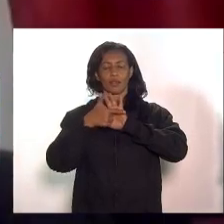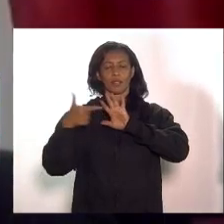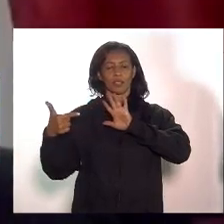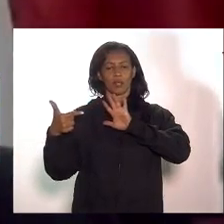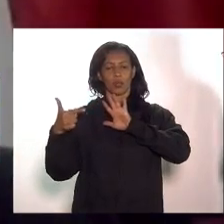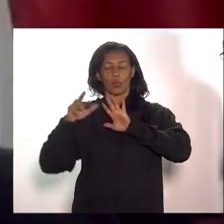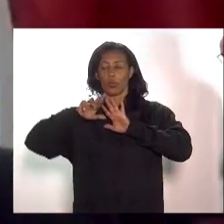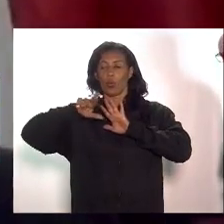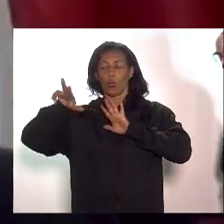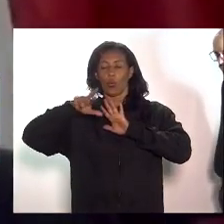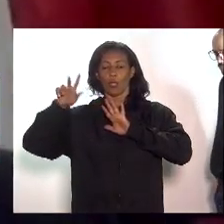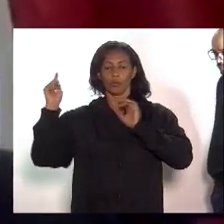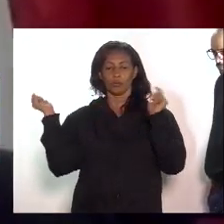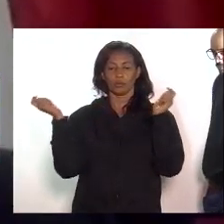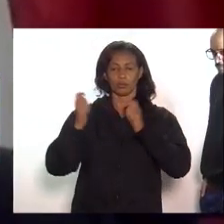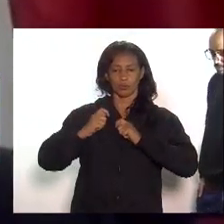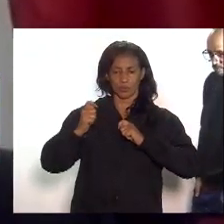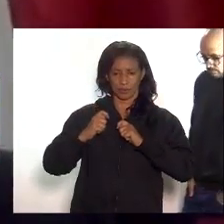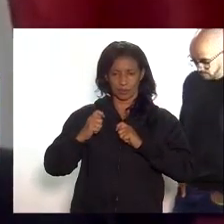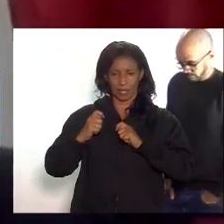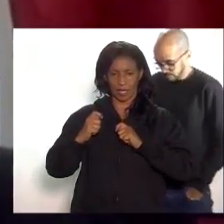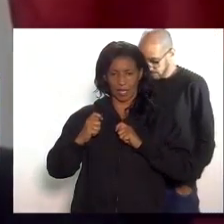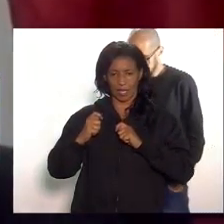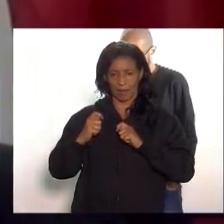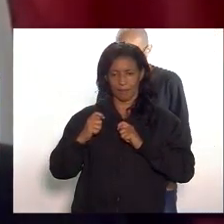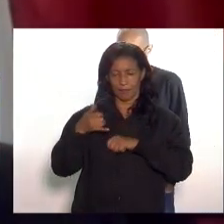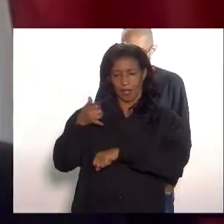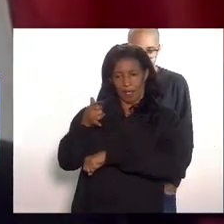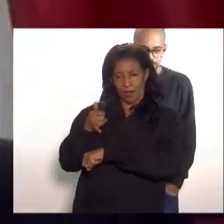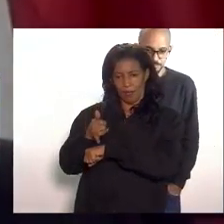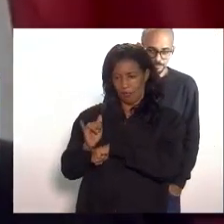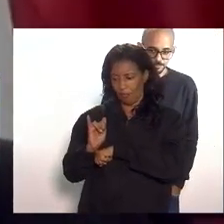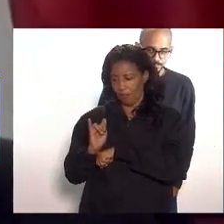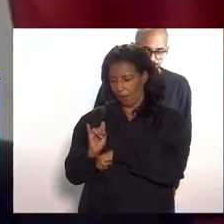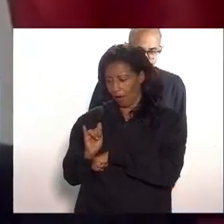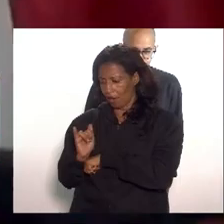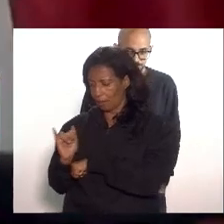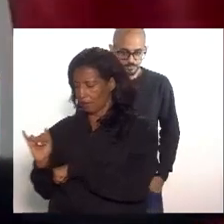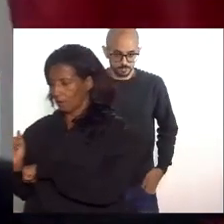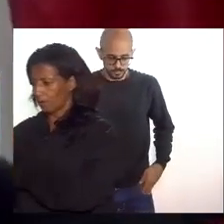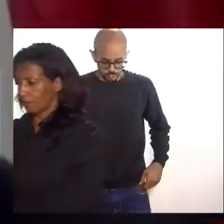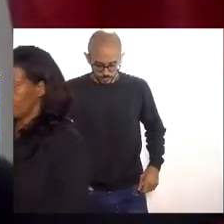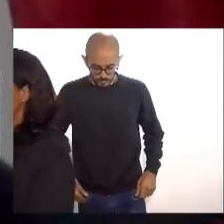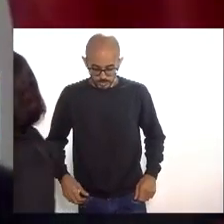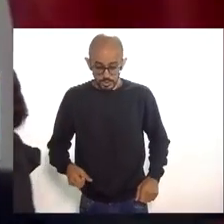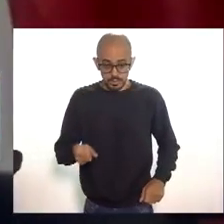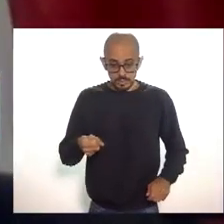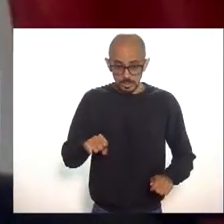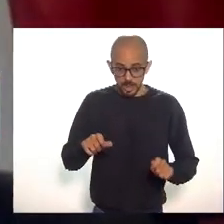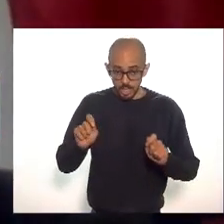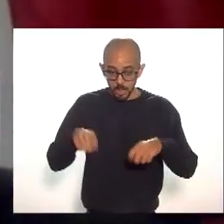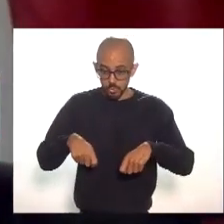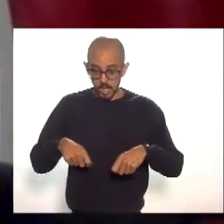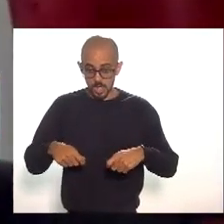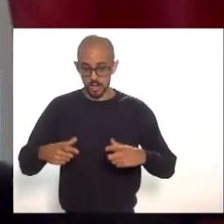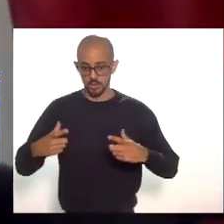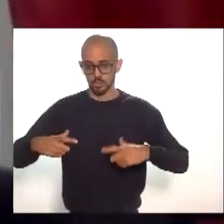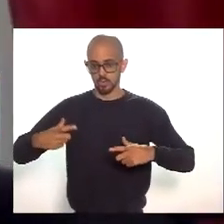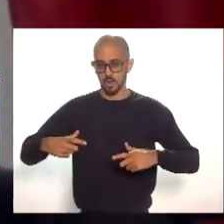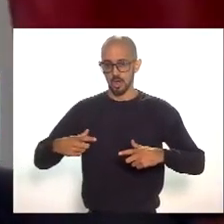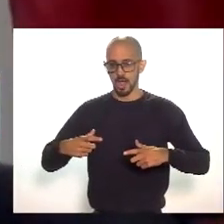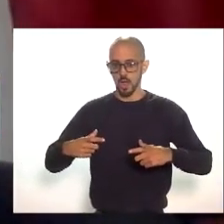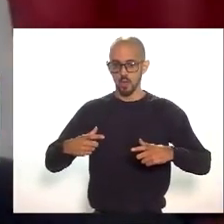não for possível sanar a falha no local da infração, ou seja, a autoridade de